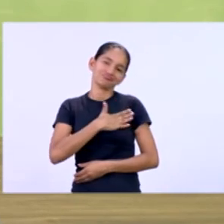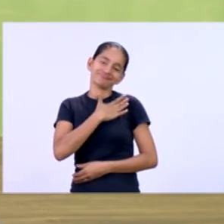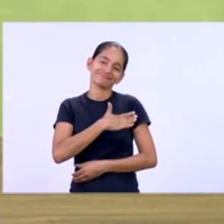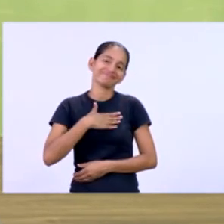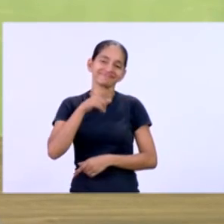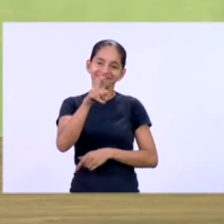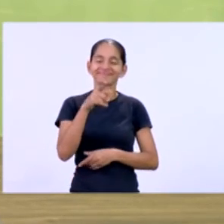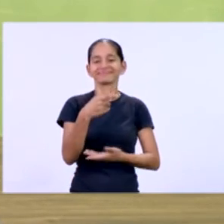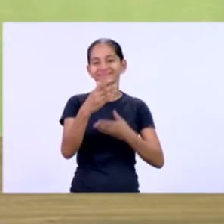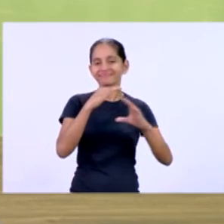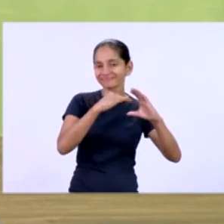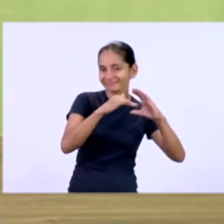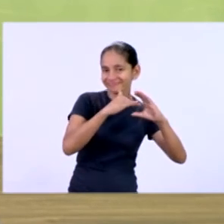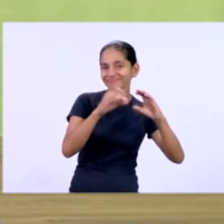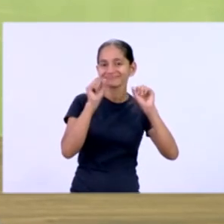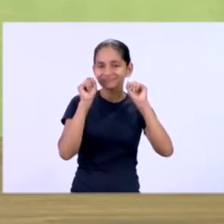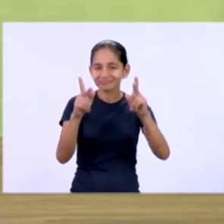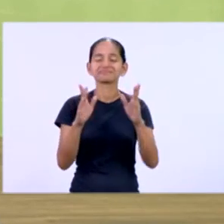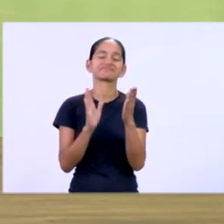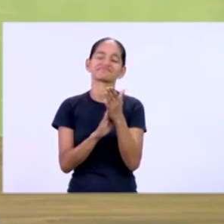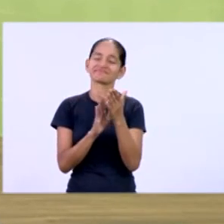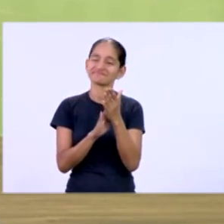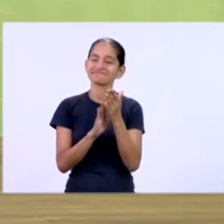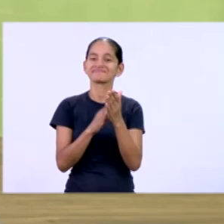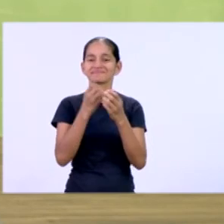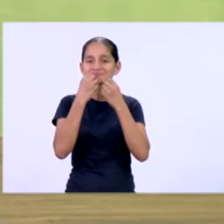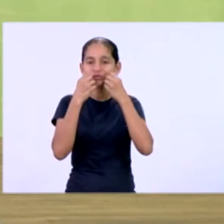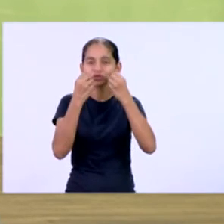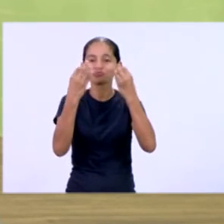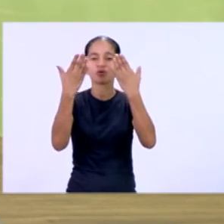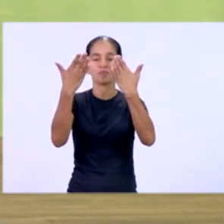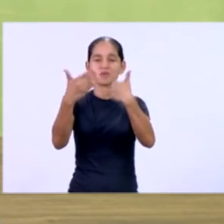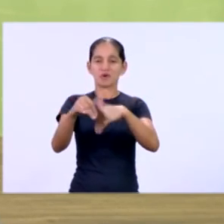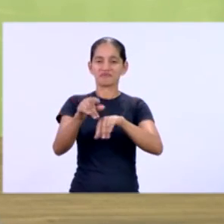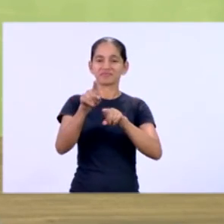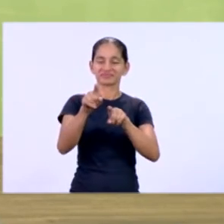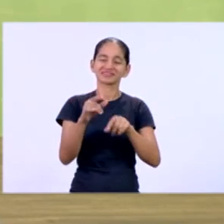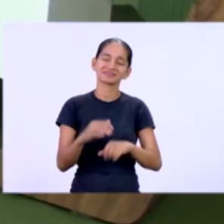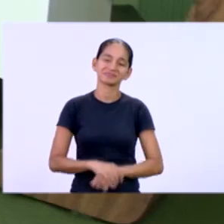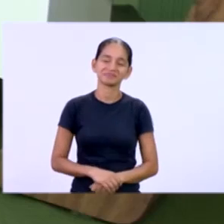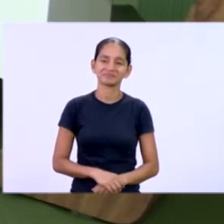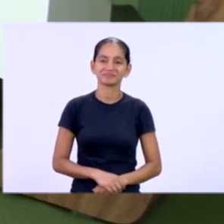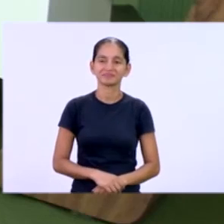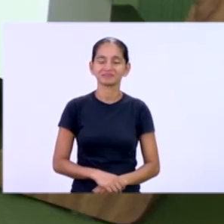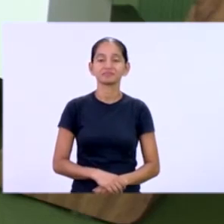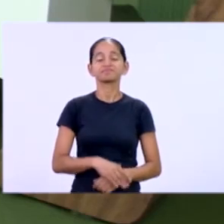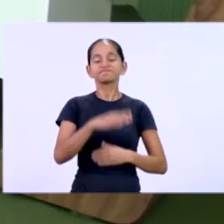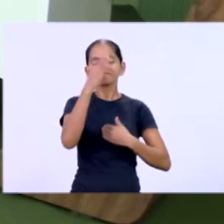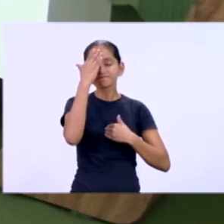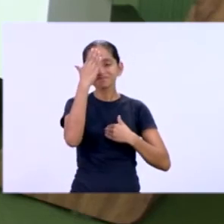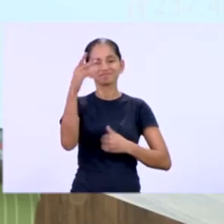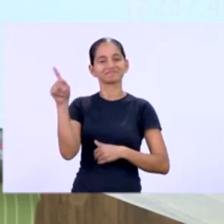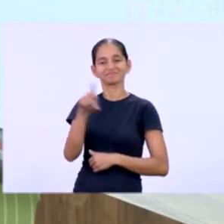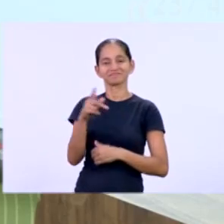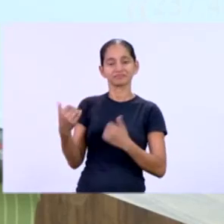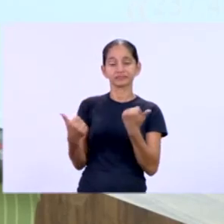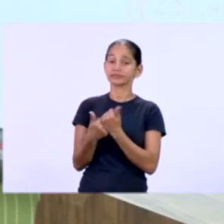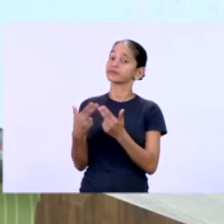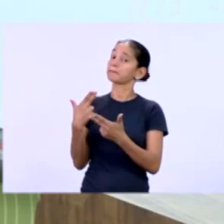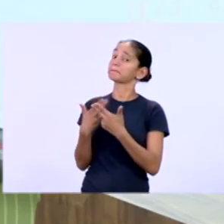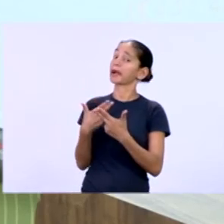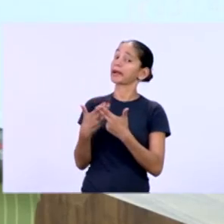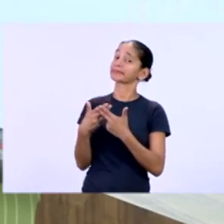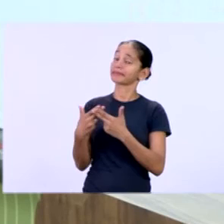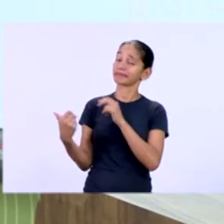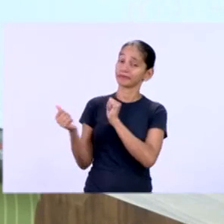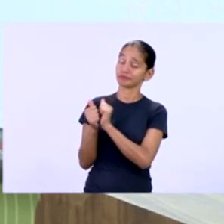de vocês e vocês estão de parabéns, espero que façam uma boa prova. Ok, agradecer ao professor Frank por ter me aturado essas 3